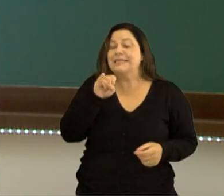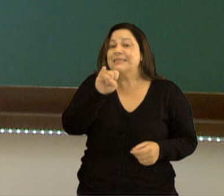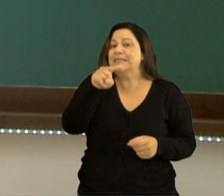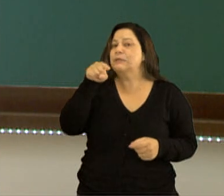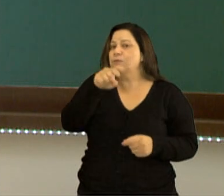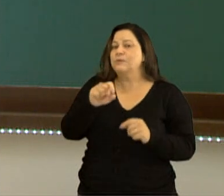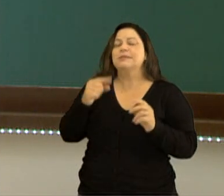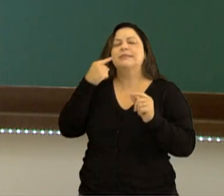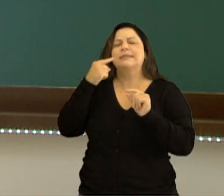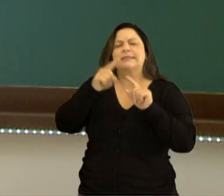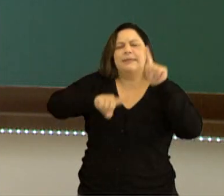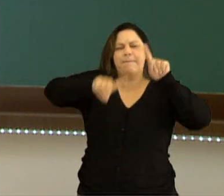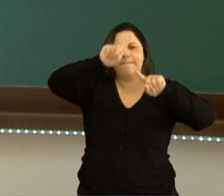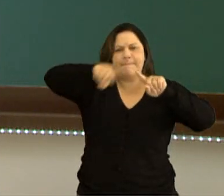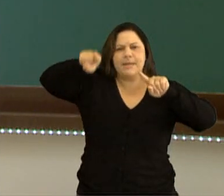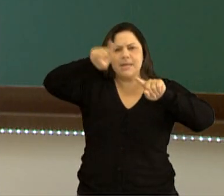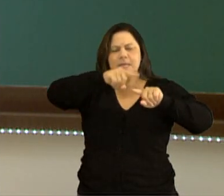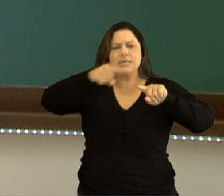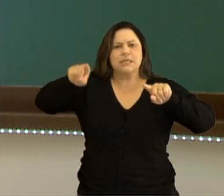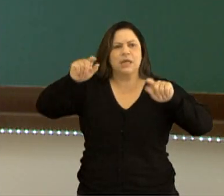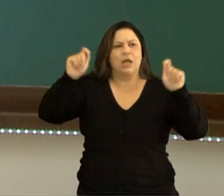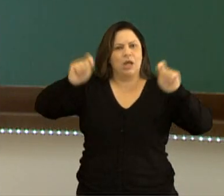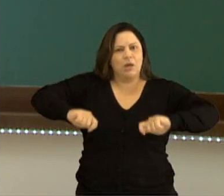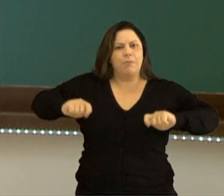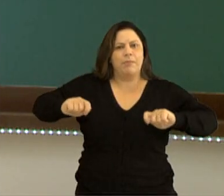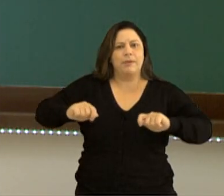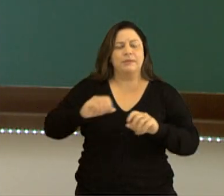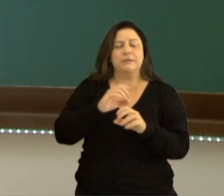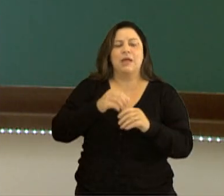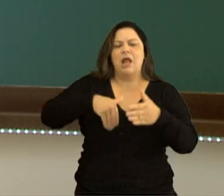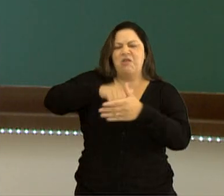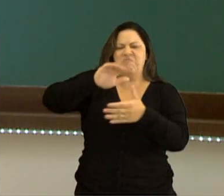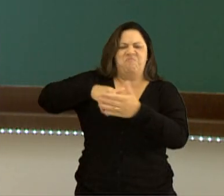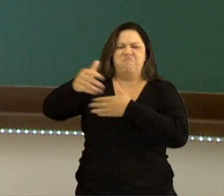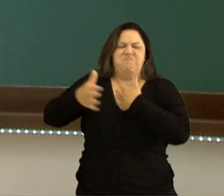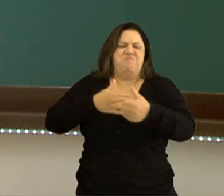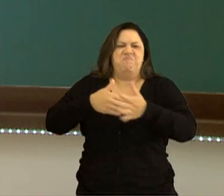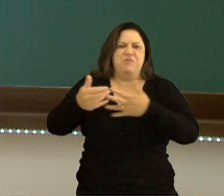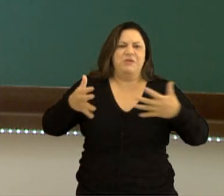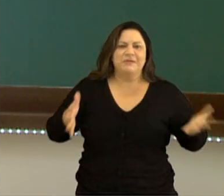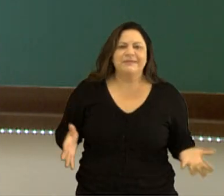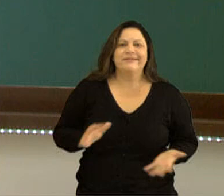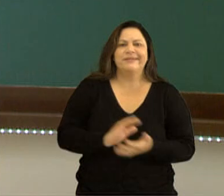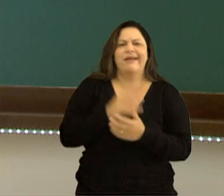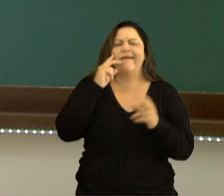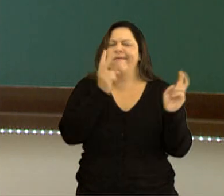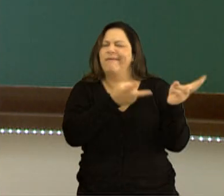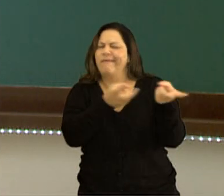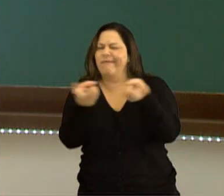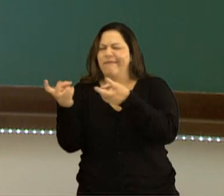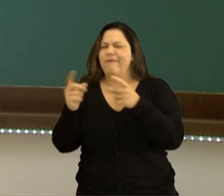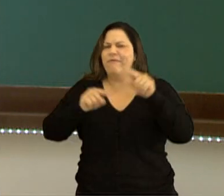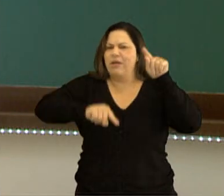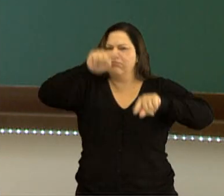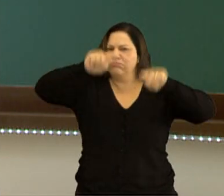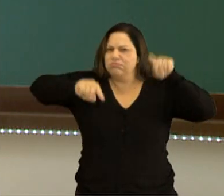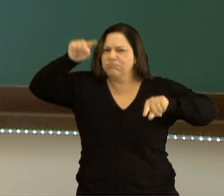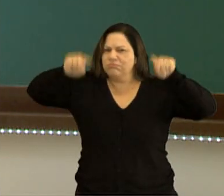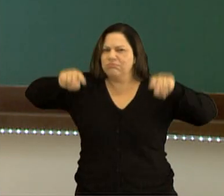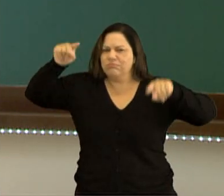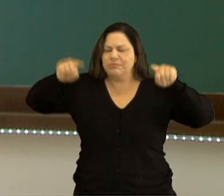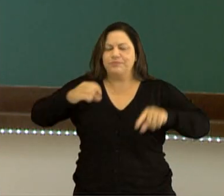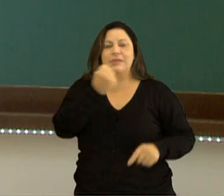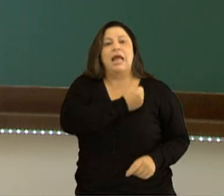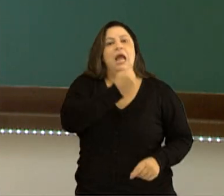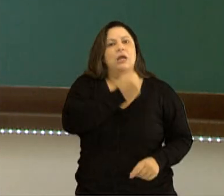marcar as questões no chute, isso faz baixar a tua nota, porque eles vão ver, dentro de um processo estatístico, vão vendo lá qual